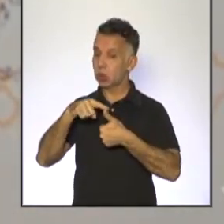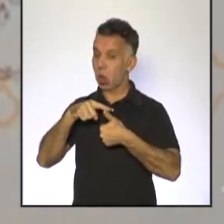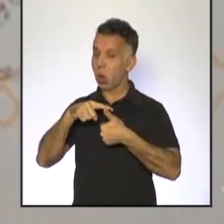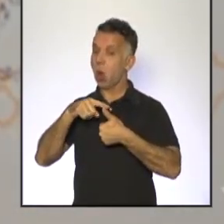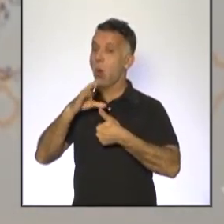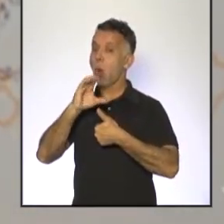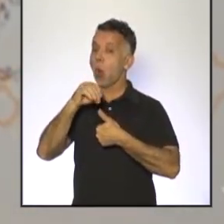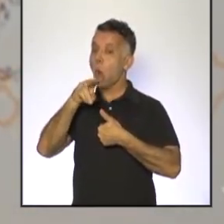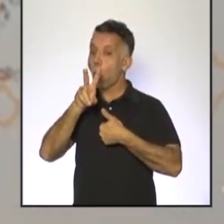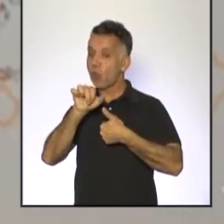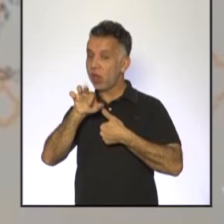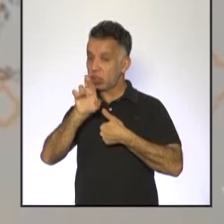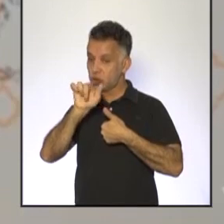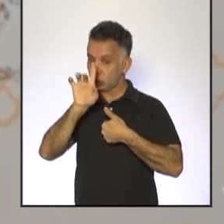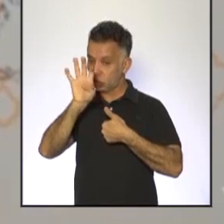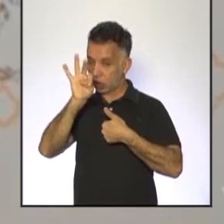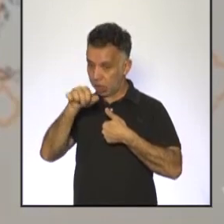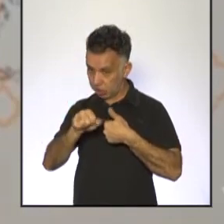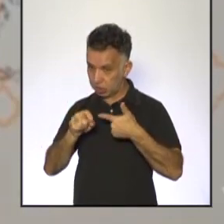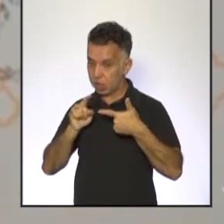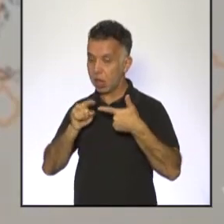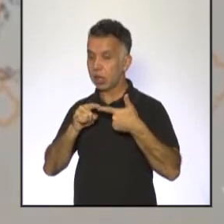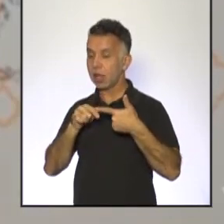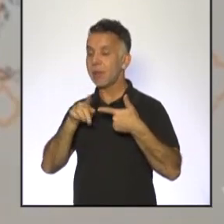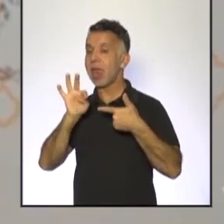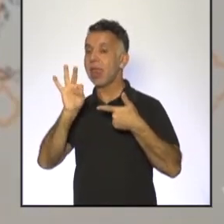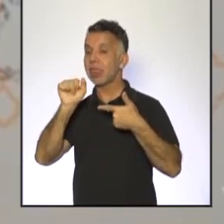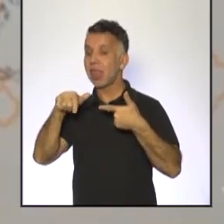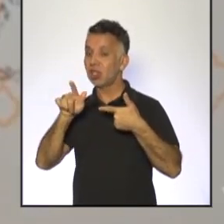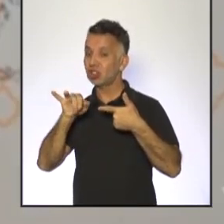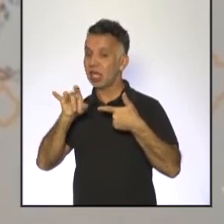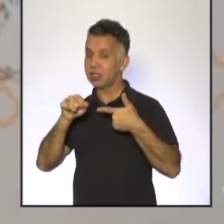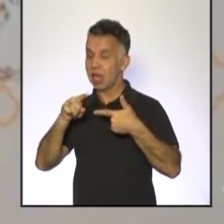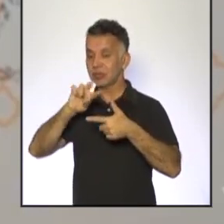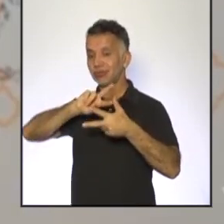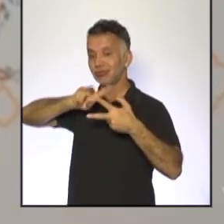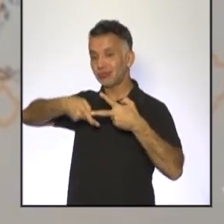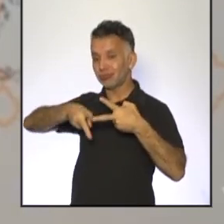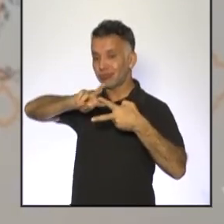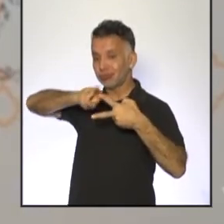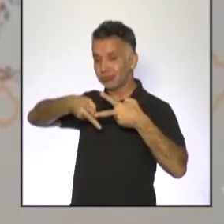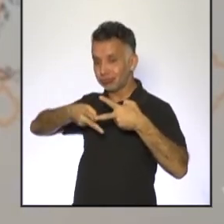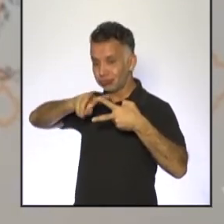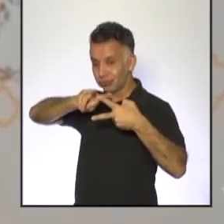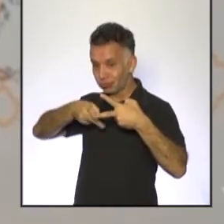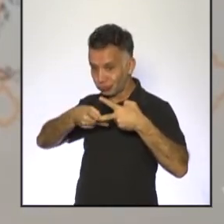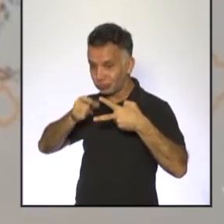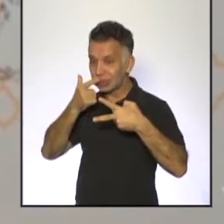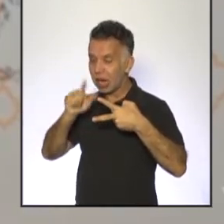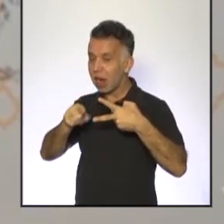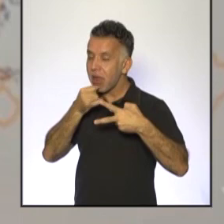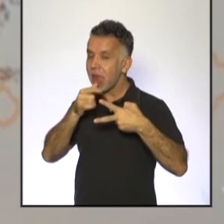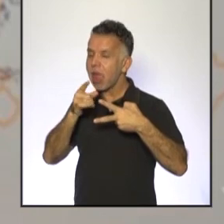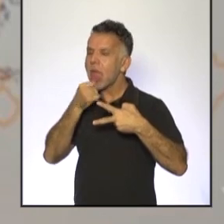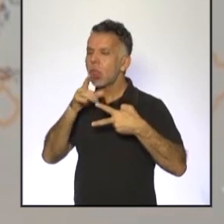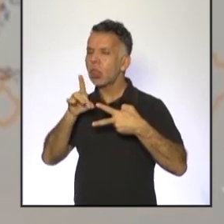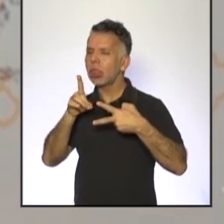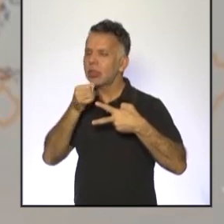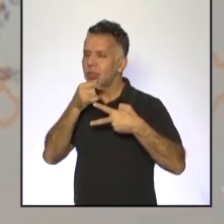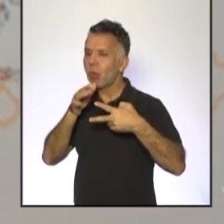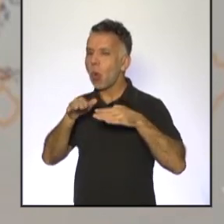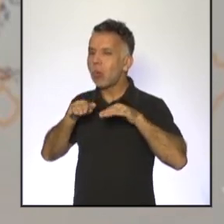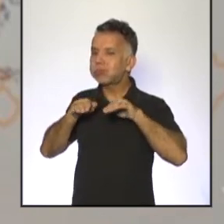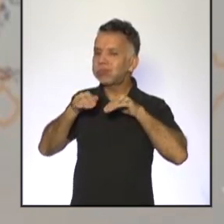tangenciais. O Brasil se encontra no que a gente chama de domínio intraplaca, viu, Pedro? Domínio intraplaca